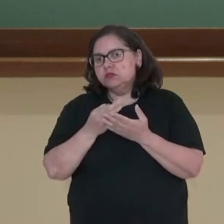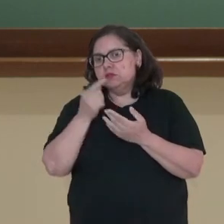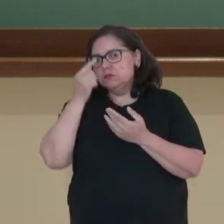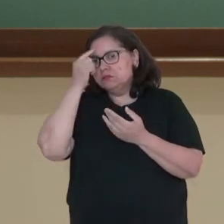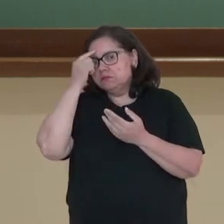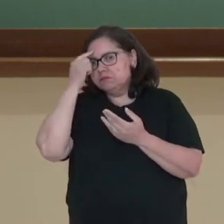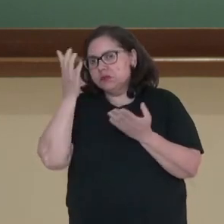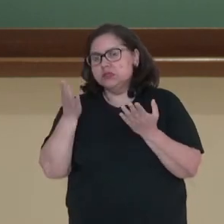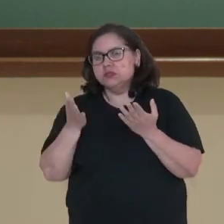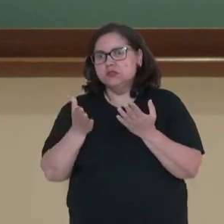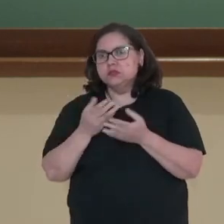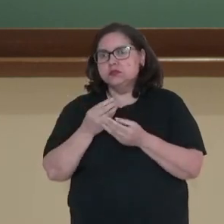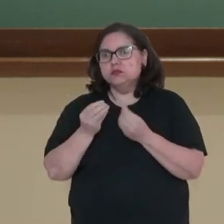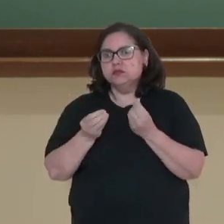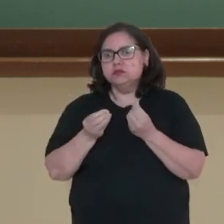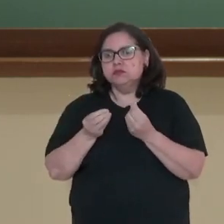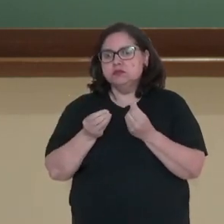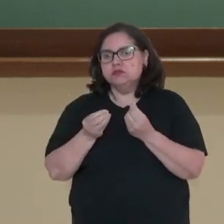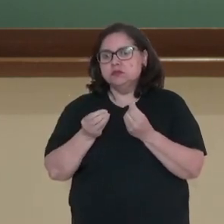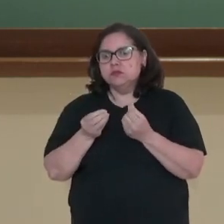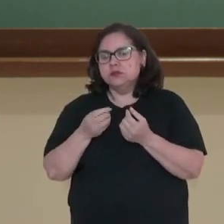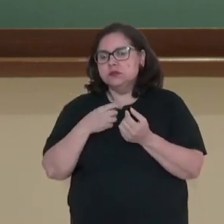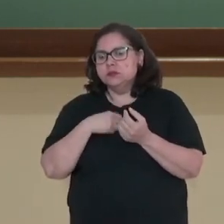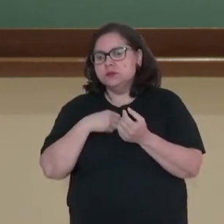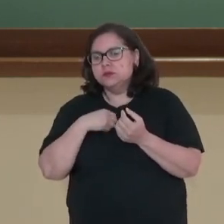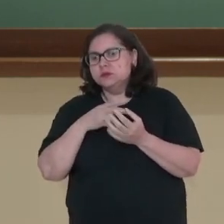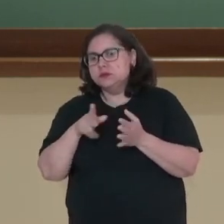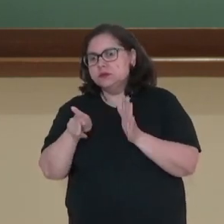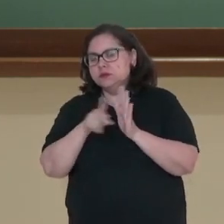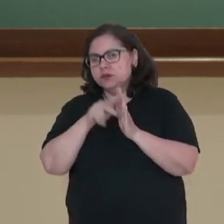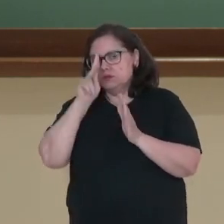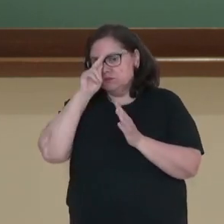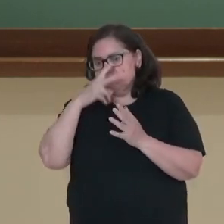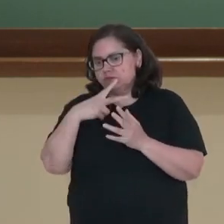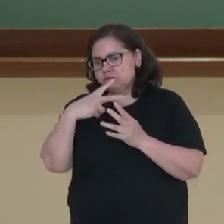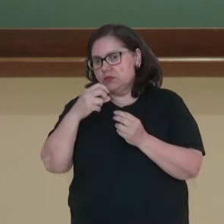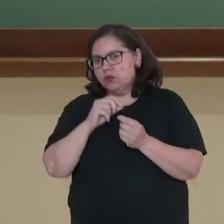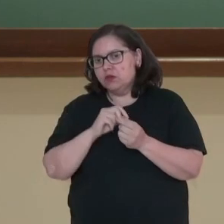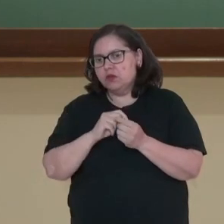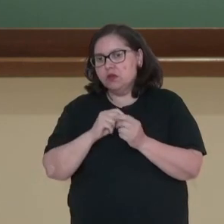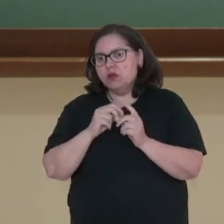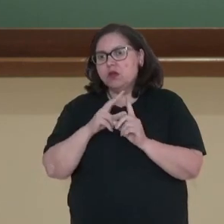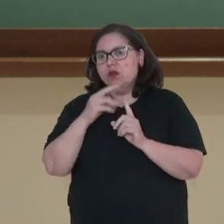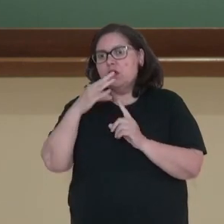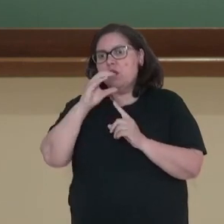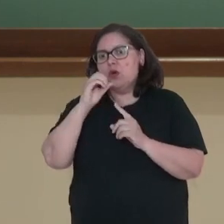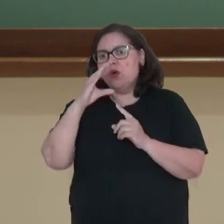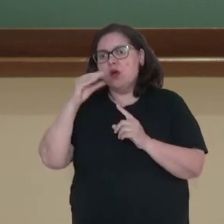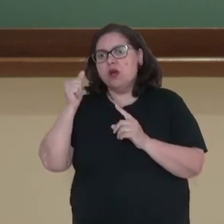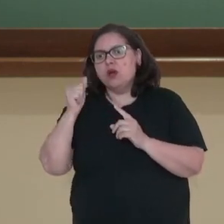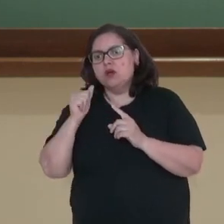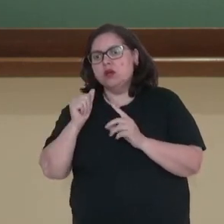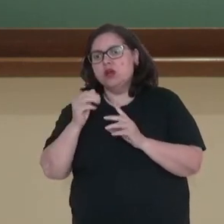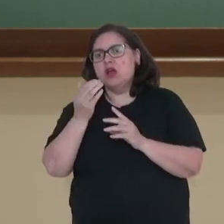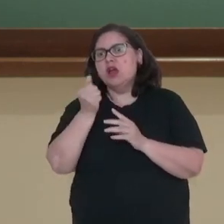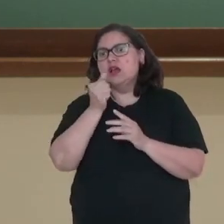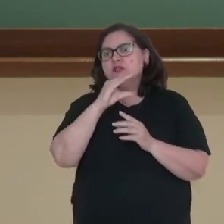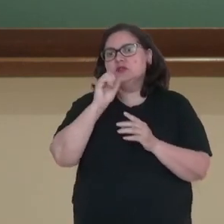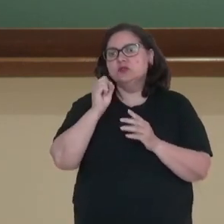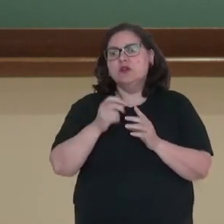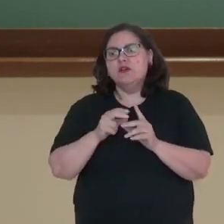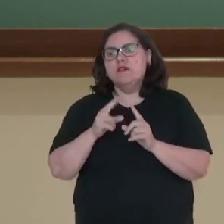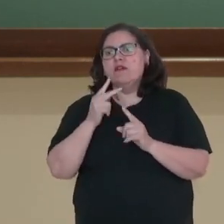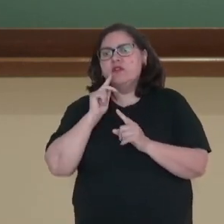pela minha intuição própria, professor. Coca-Cola é ácido, professor. Vinagre é